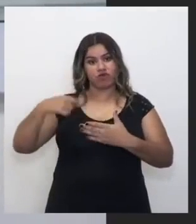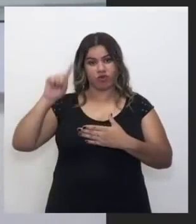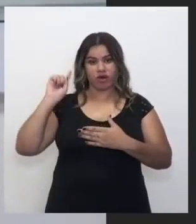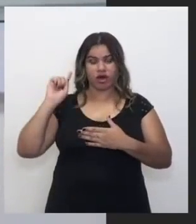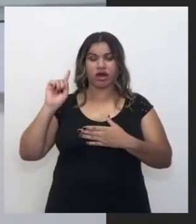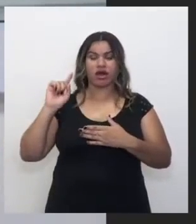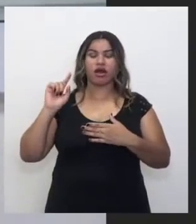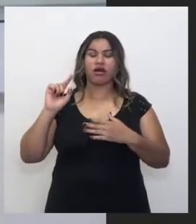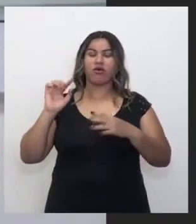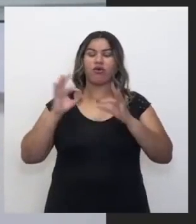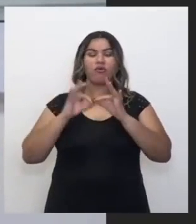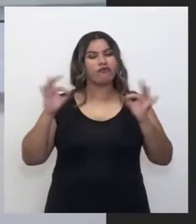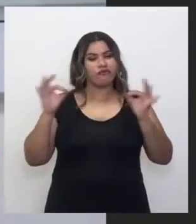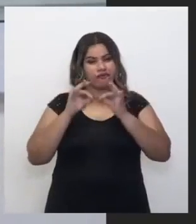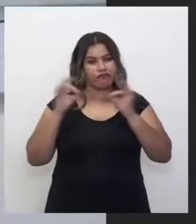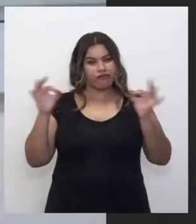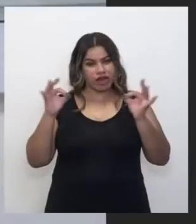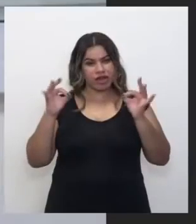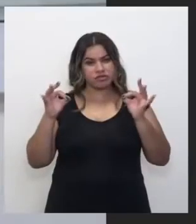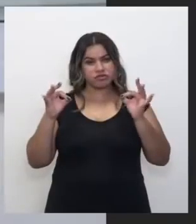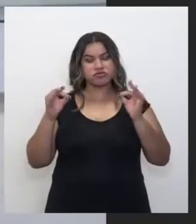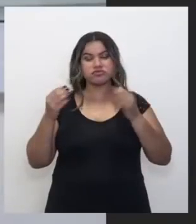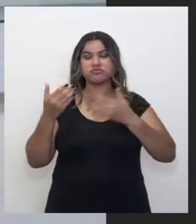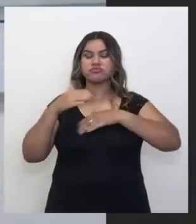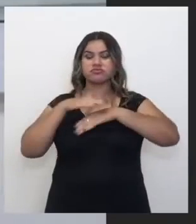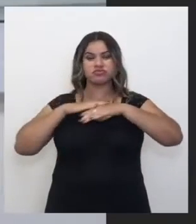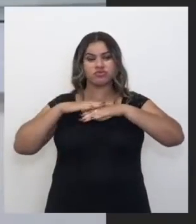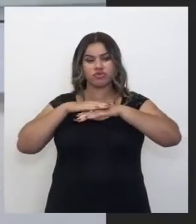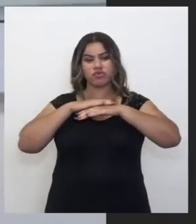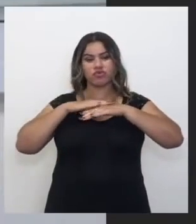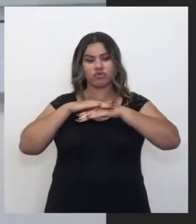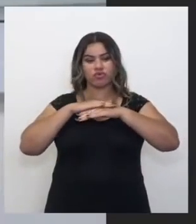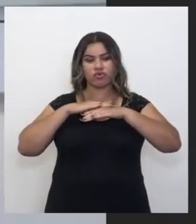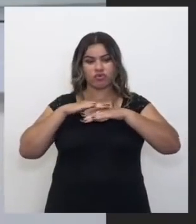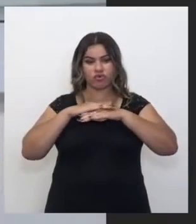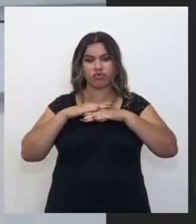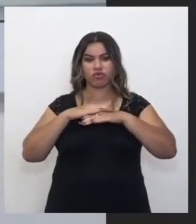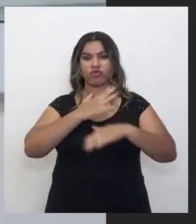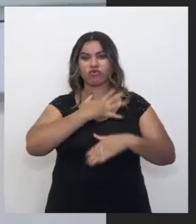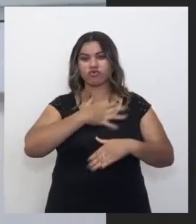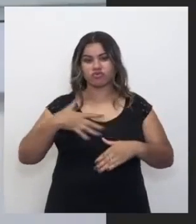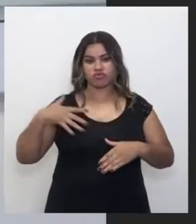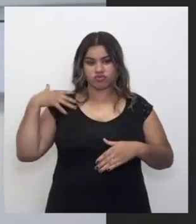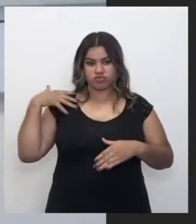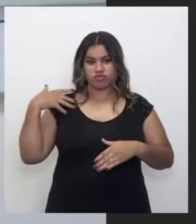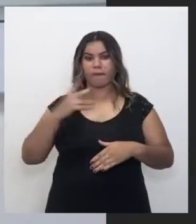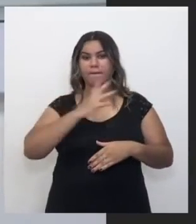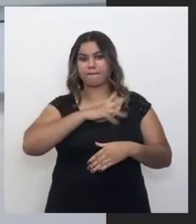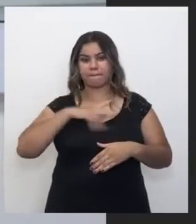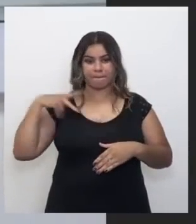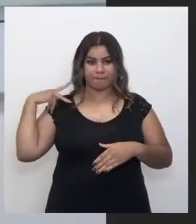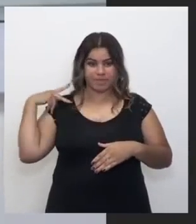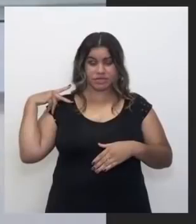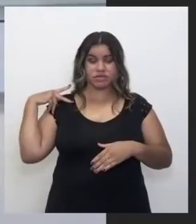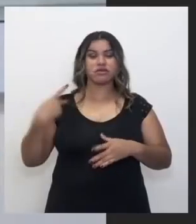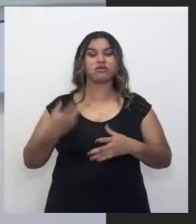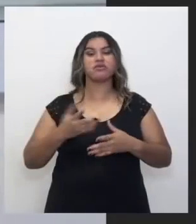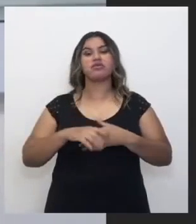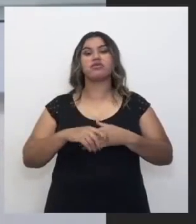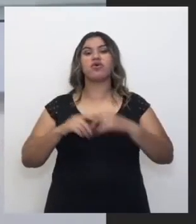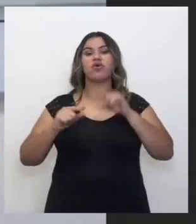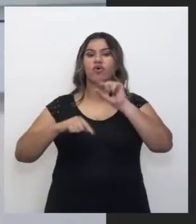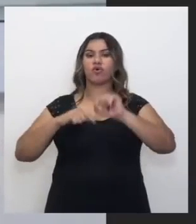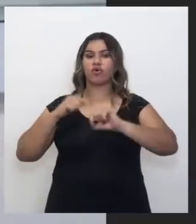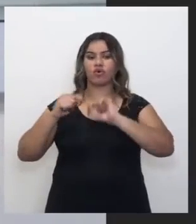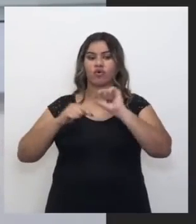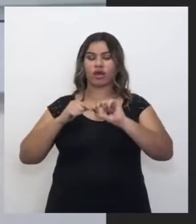trecho do diálogo, né, de Teeteto com Sócrates, escrito por Platão, né, em que Teeteto